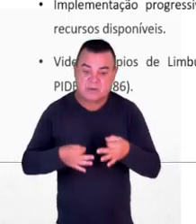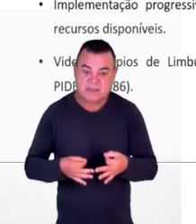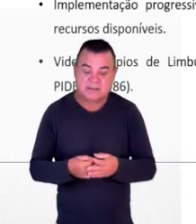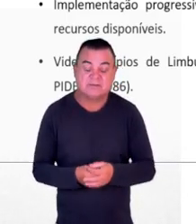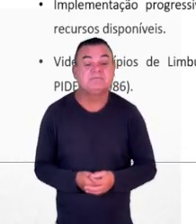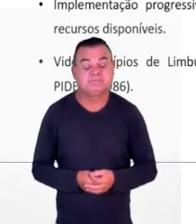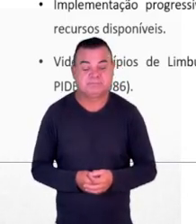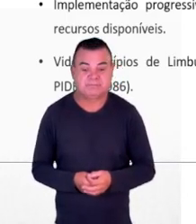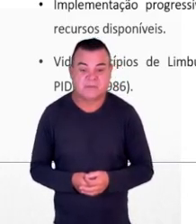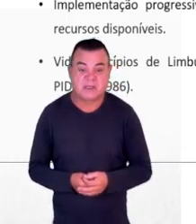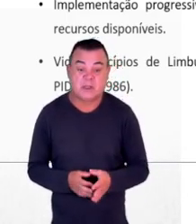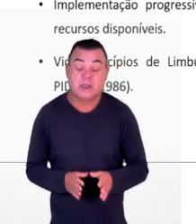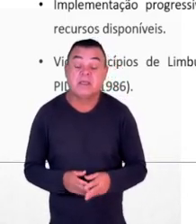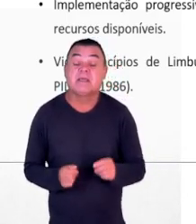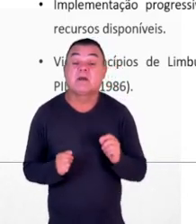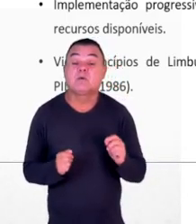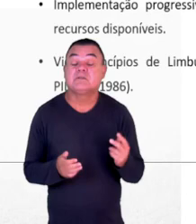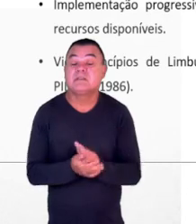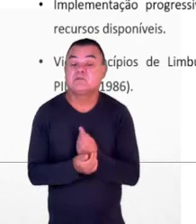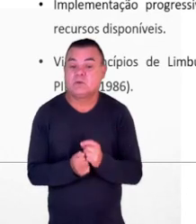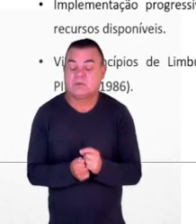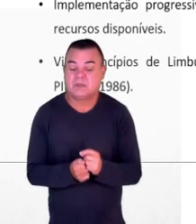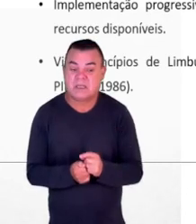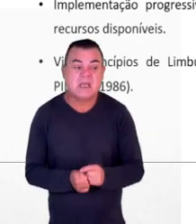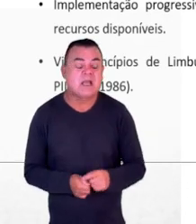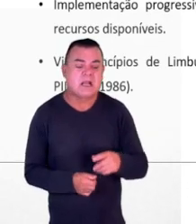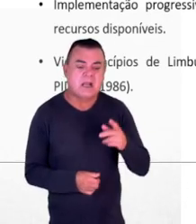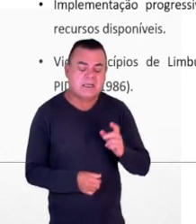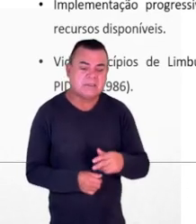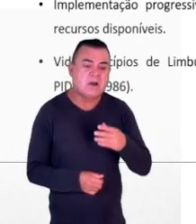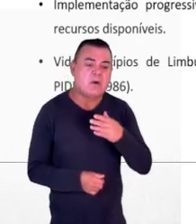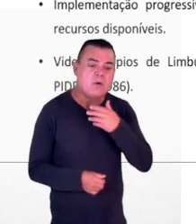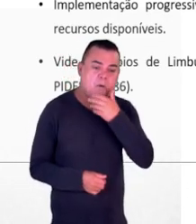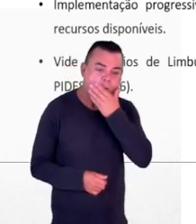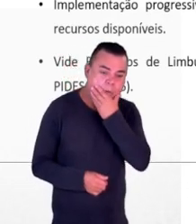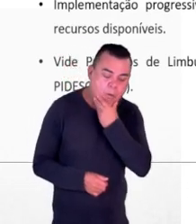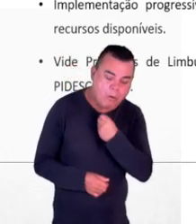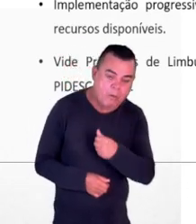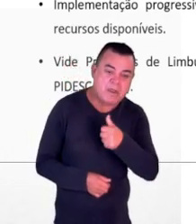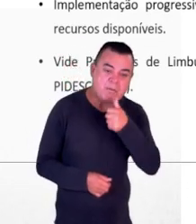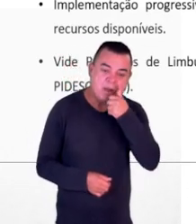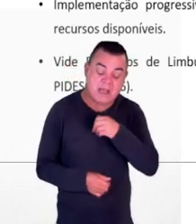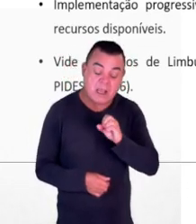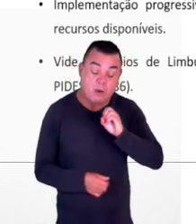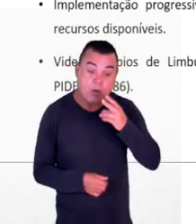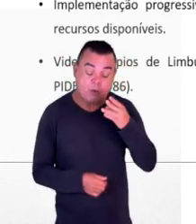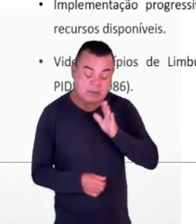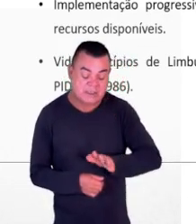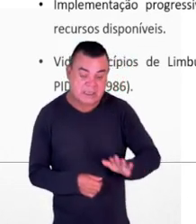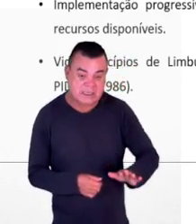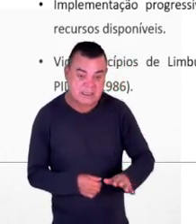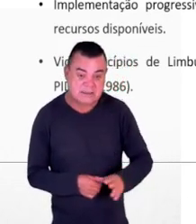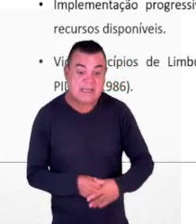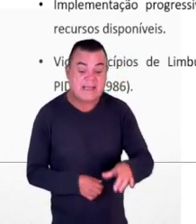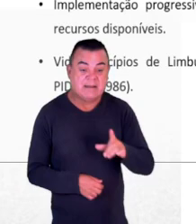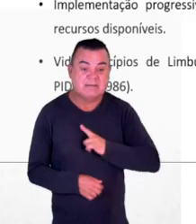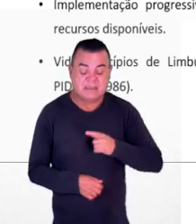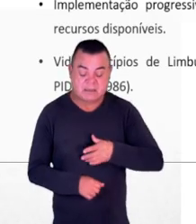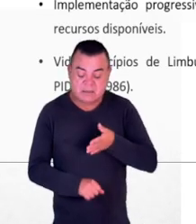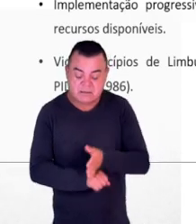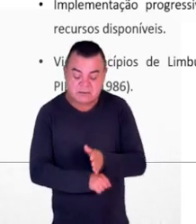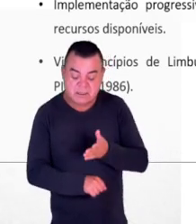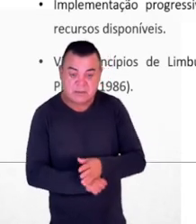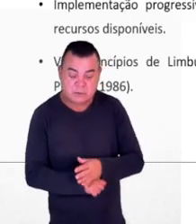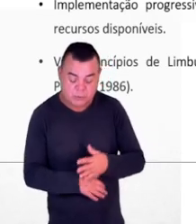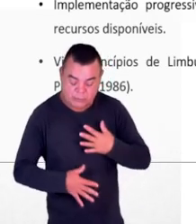realiza-se quando cada homem mulher e criança só ou em companhia de outros tem acesso físico e